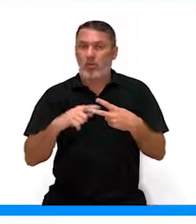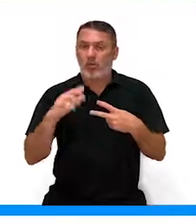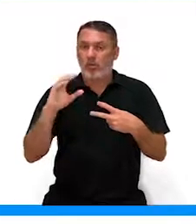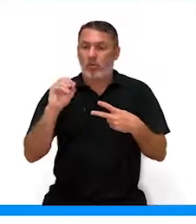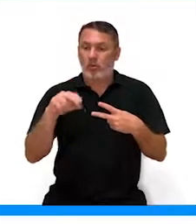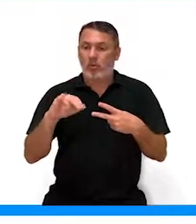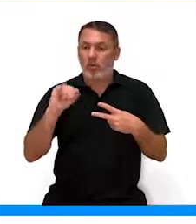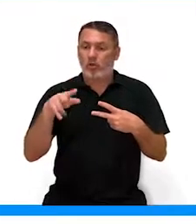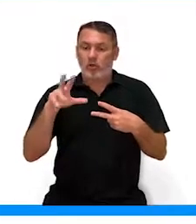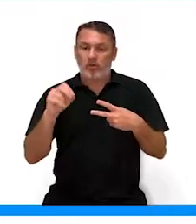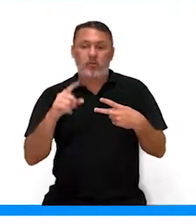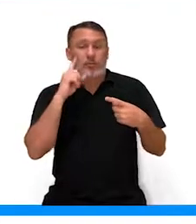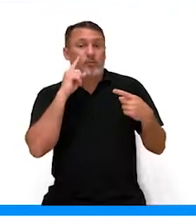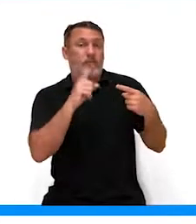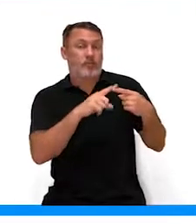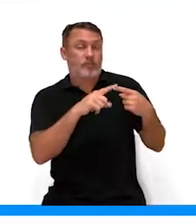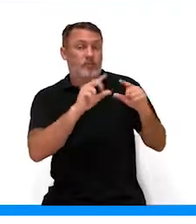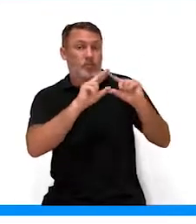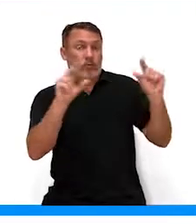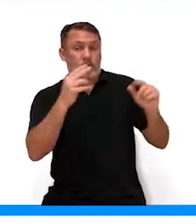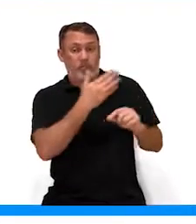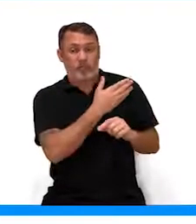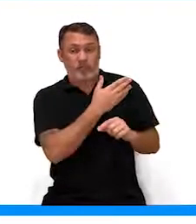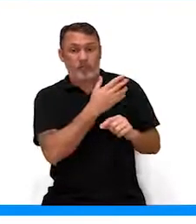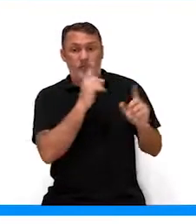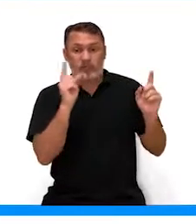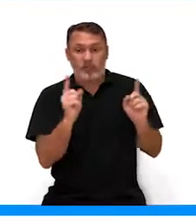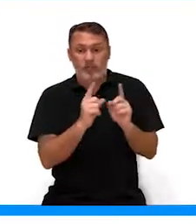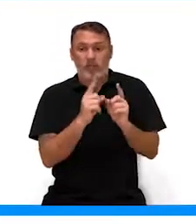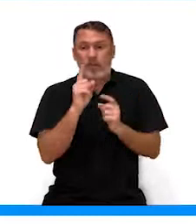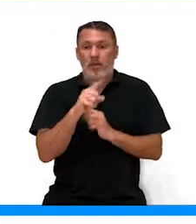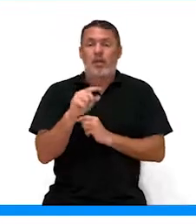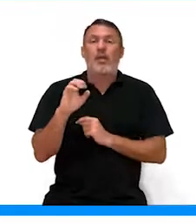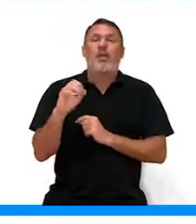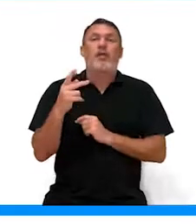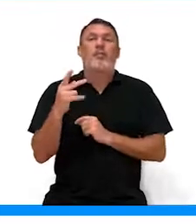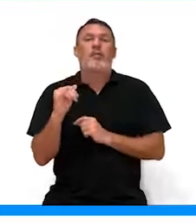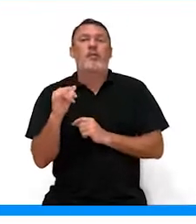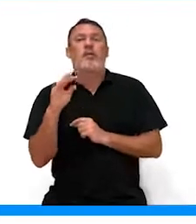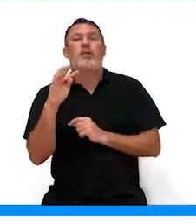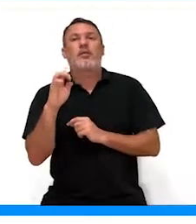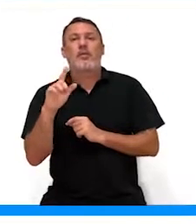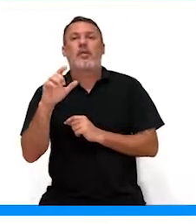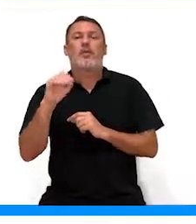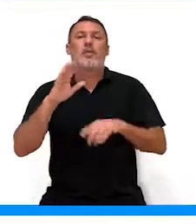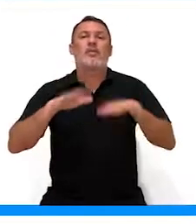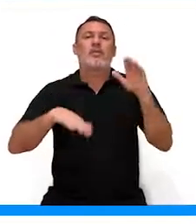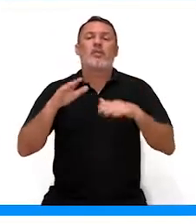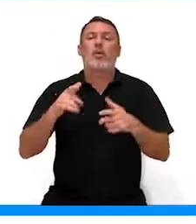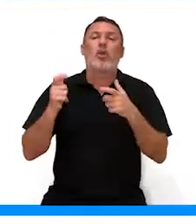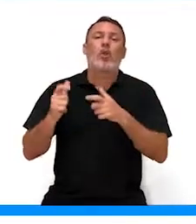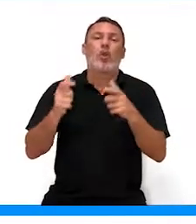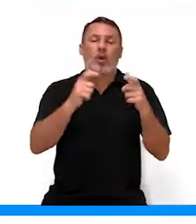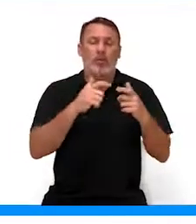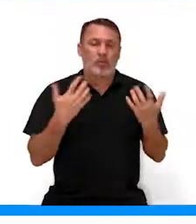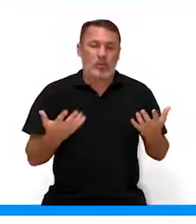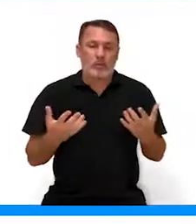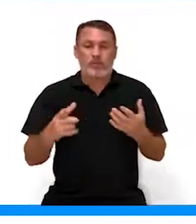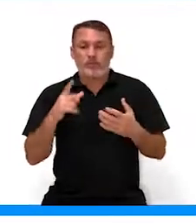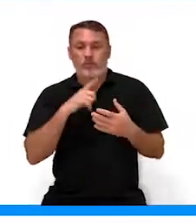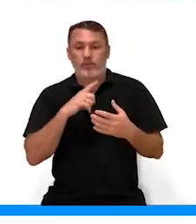epitelial e o conjuntivo. Então, o tecido epitelial, também chamado de epitélio, ele depende da